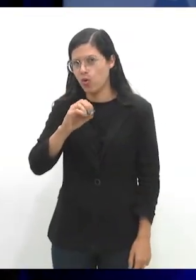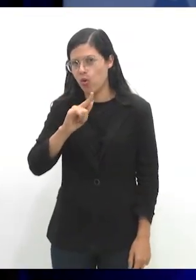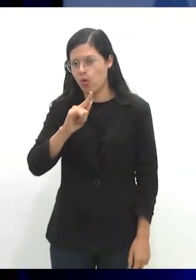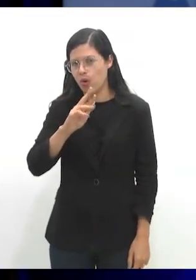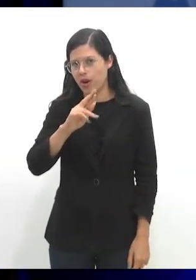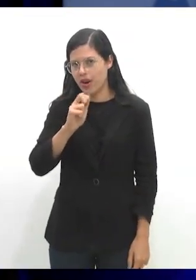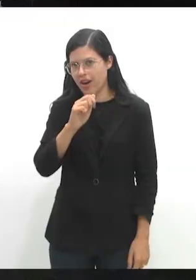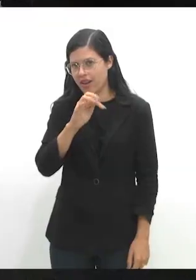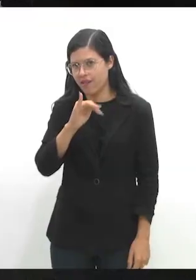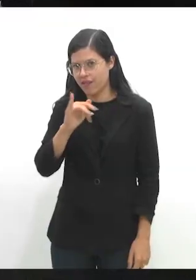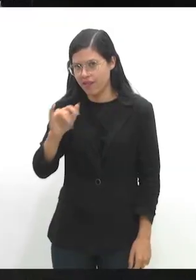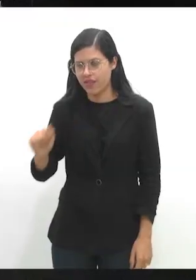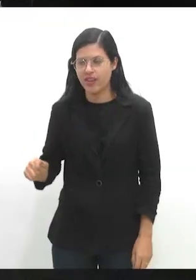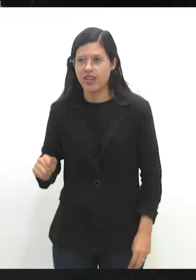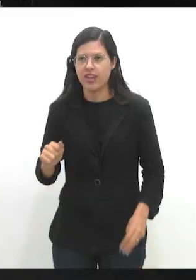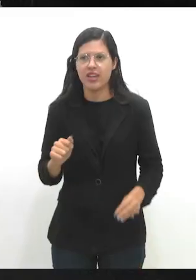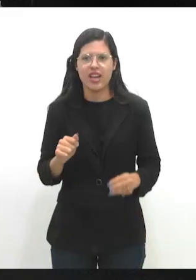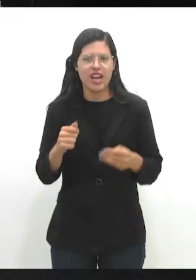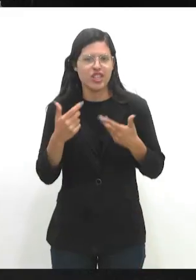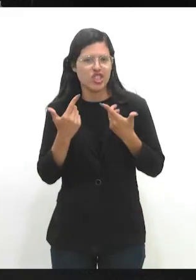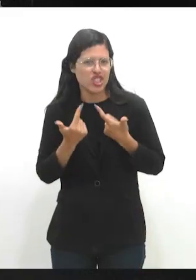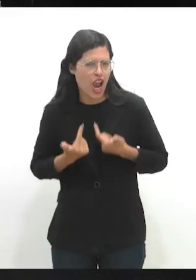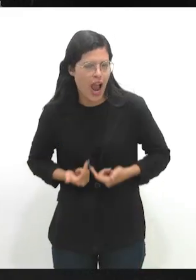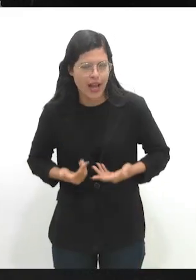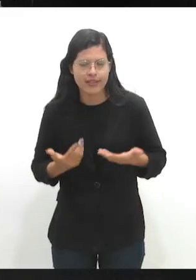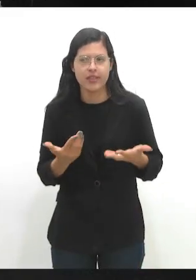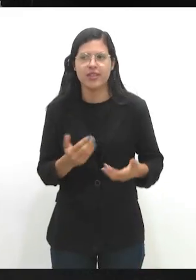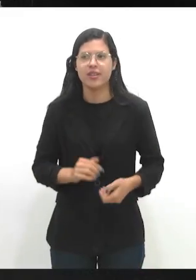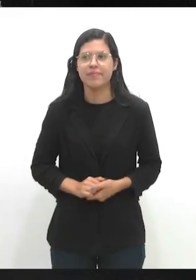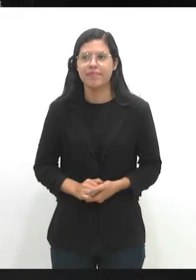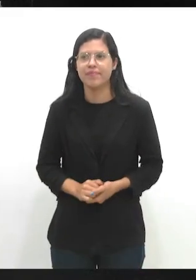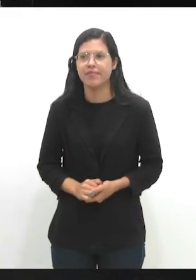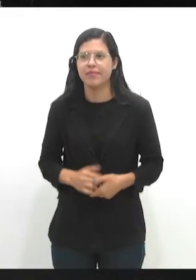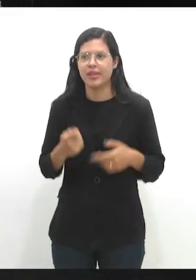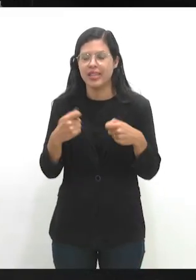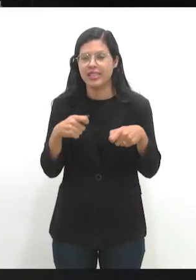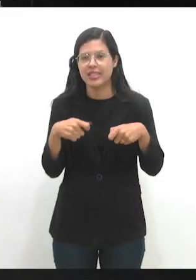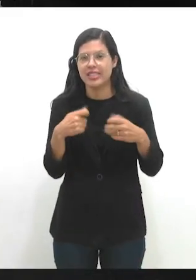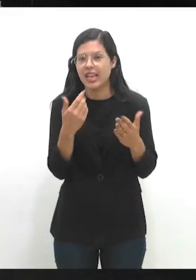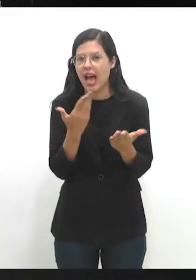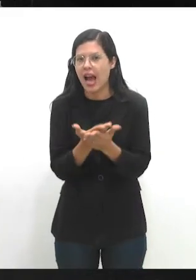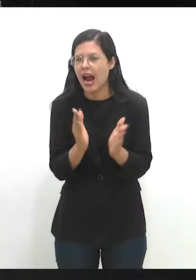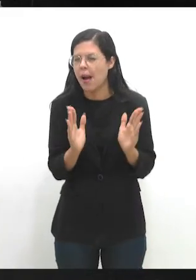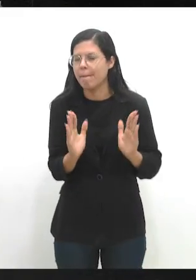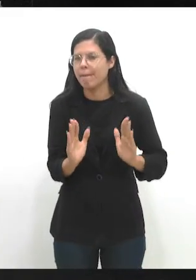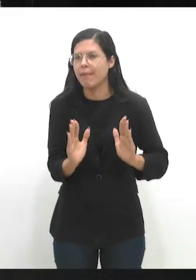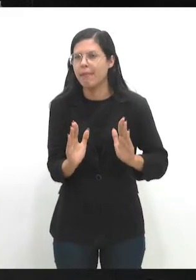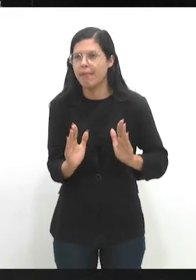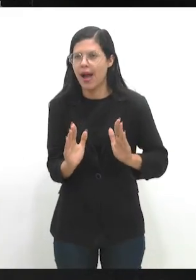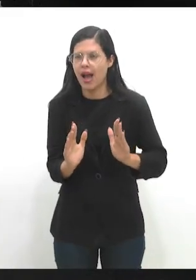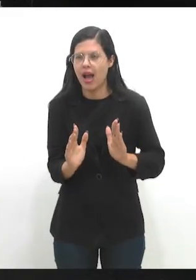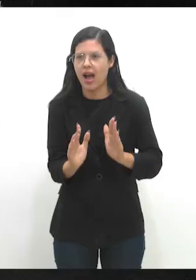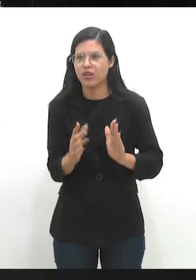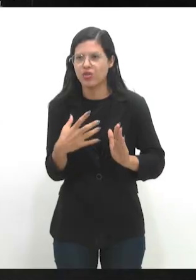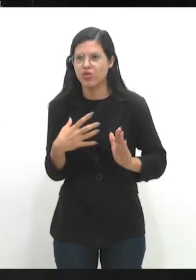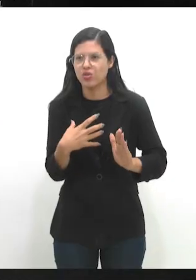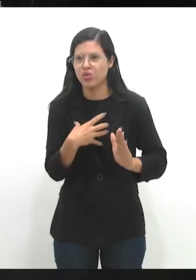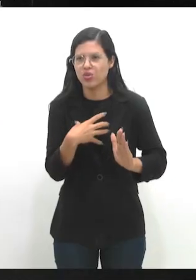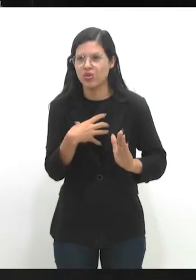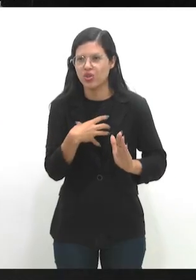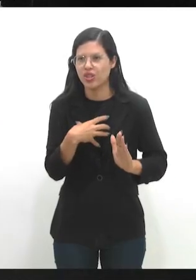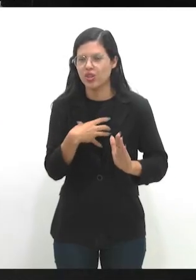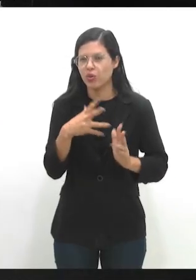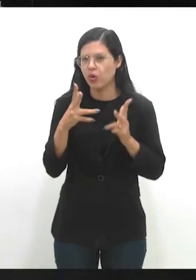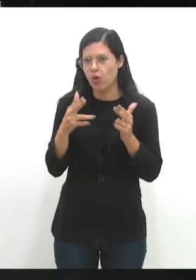cronológica, convencional, chata. Aí acho que tem que acabar de uma forma como as